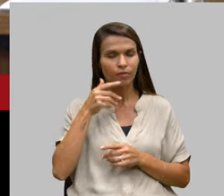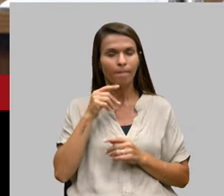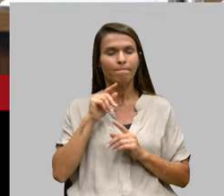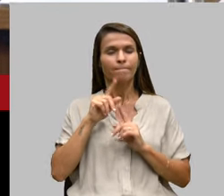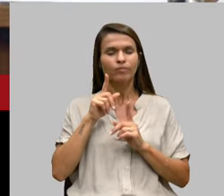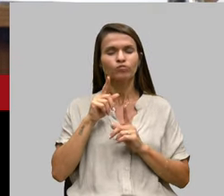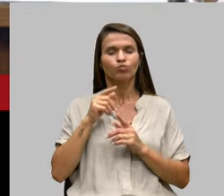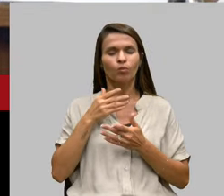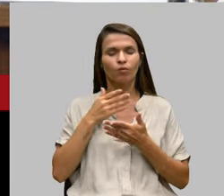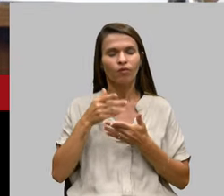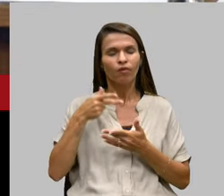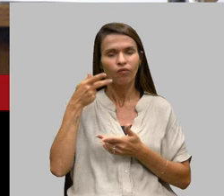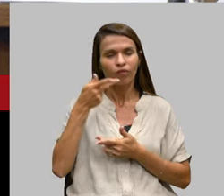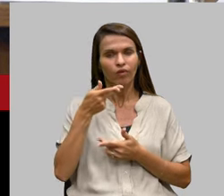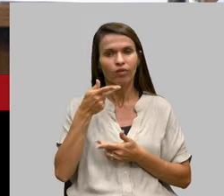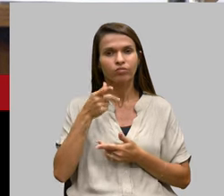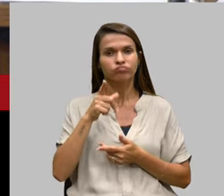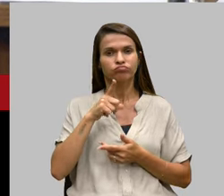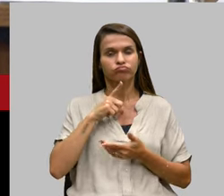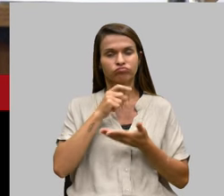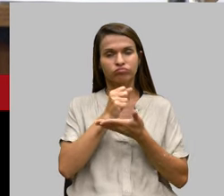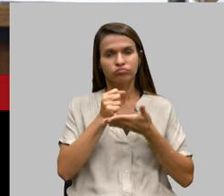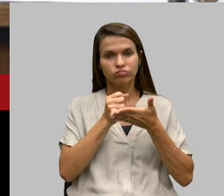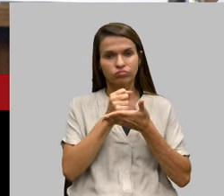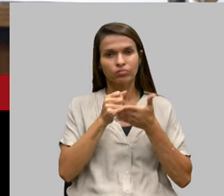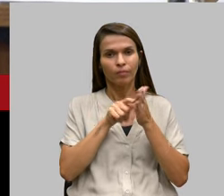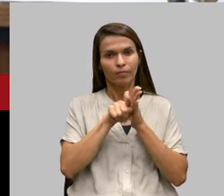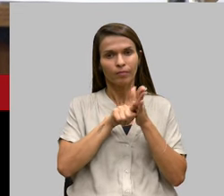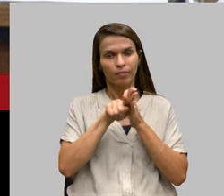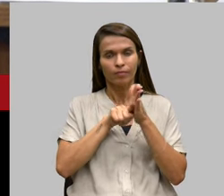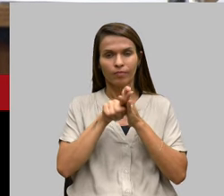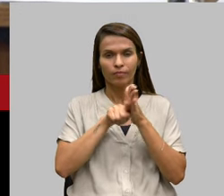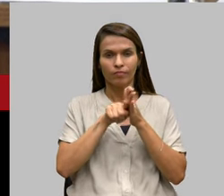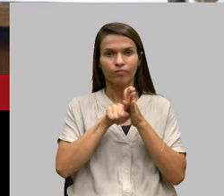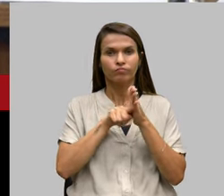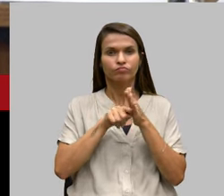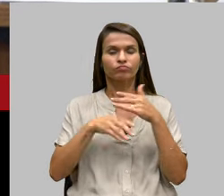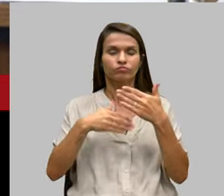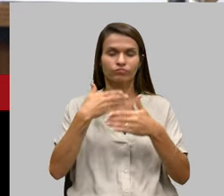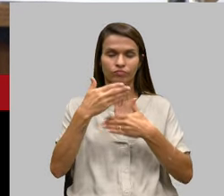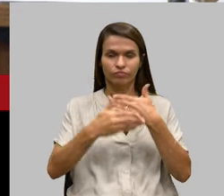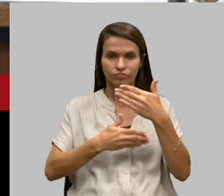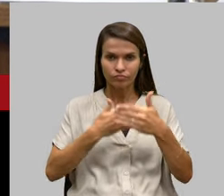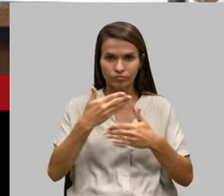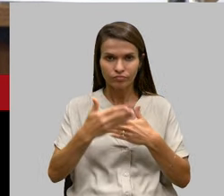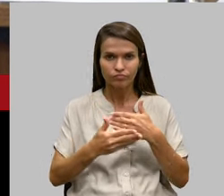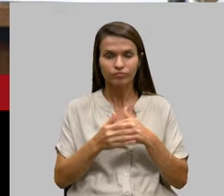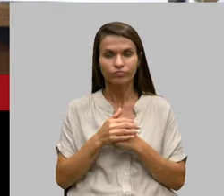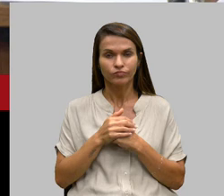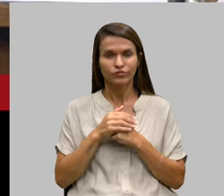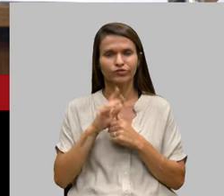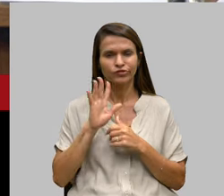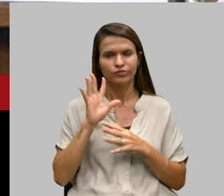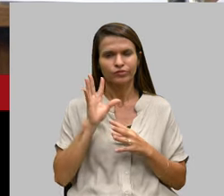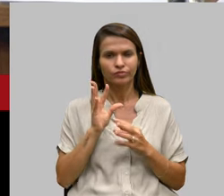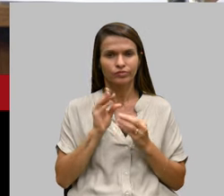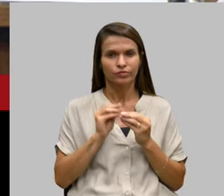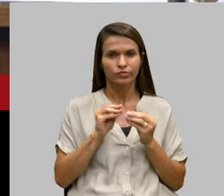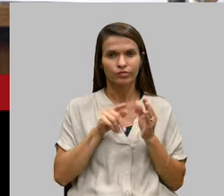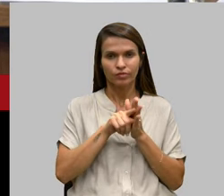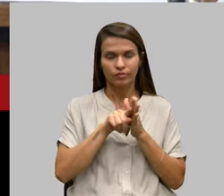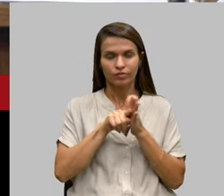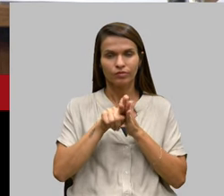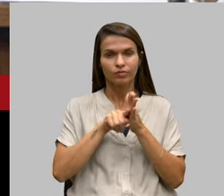e tem um fundamento em pesquisas que nós estamos desenvolvendo já concluída essa pesquisa do ponto de